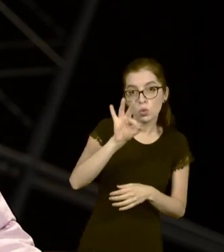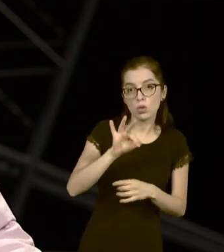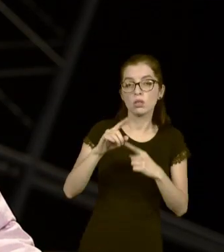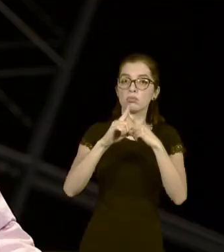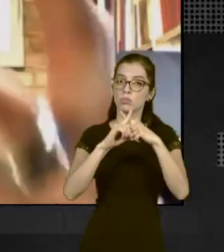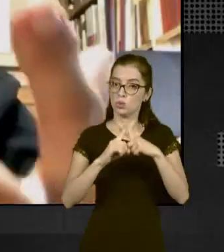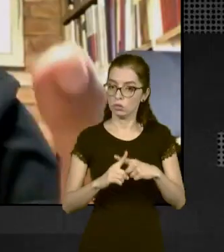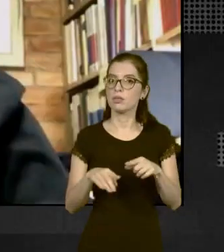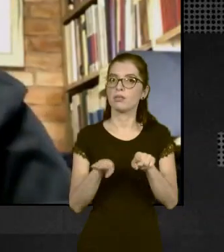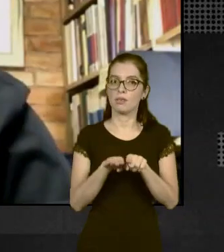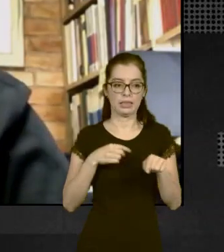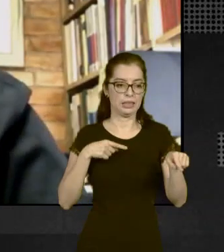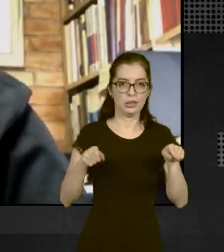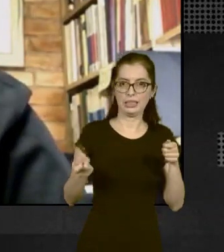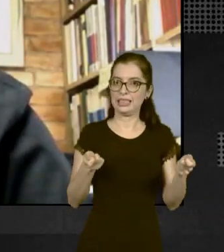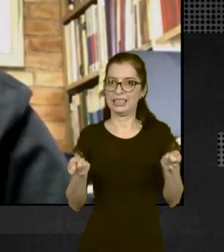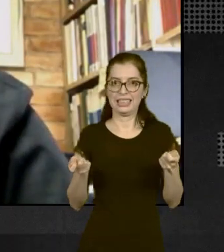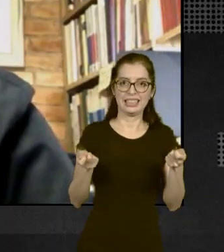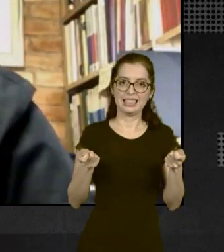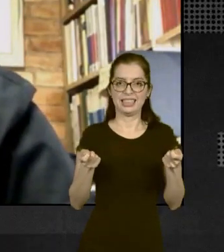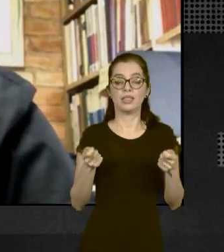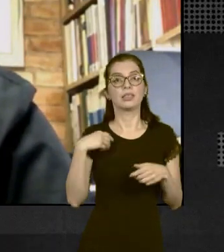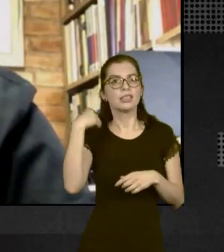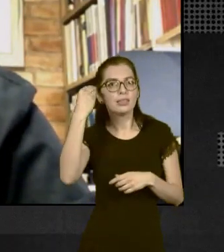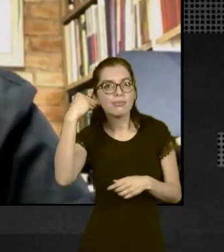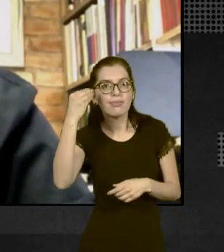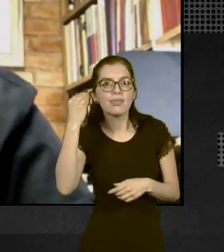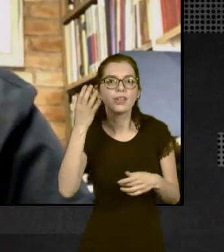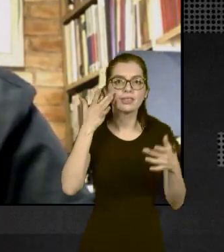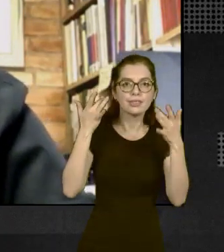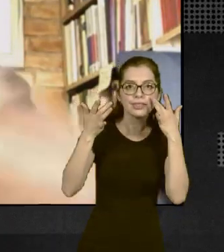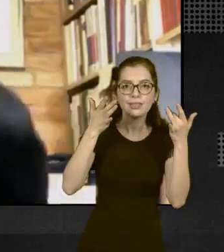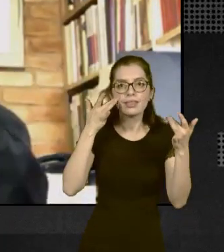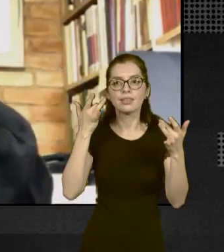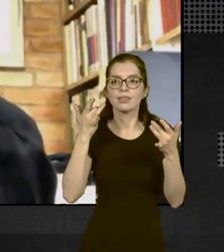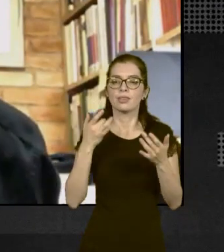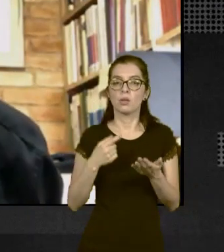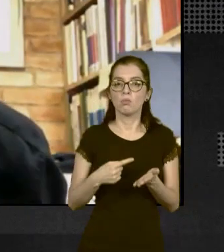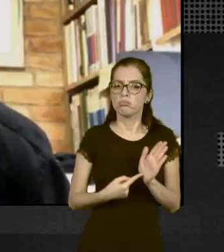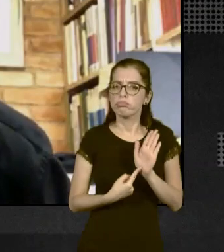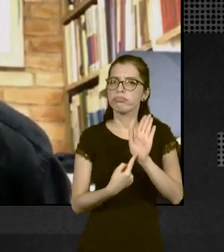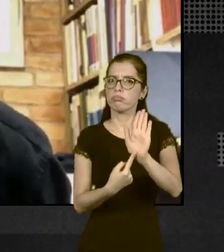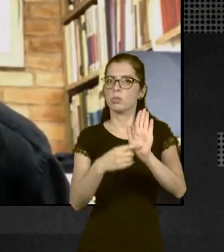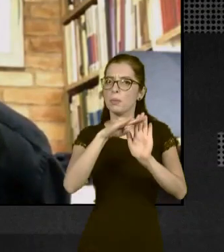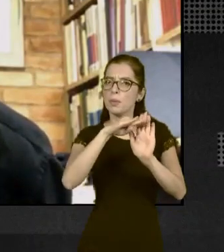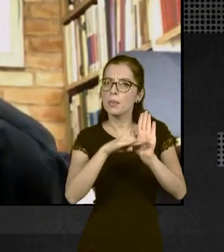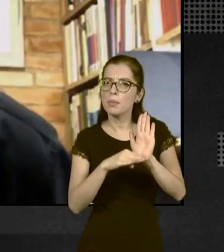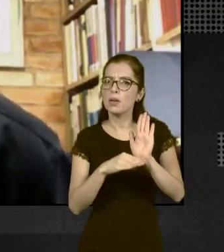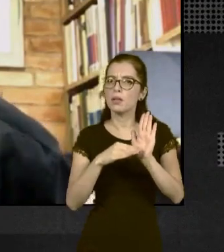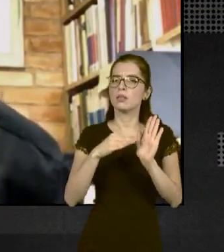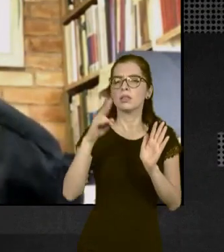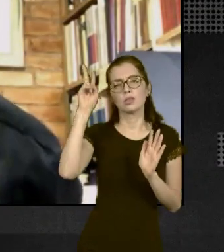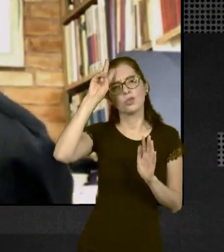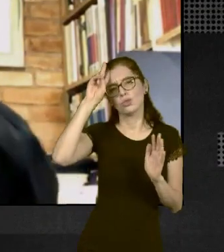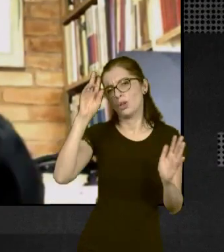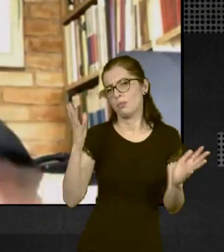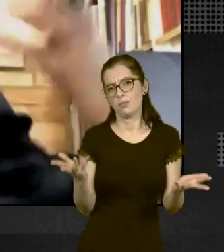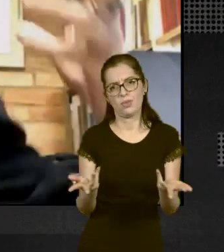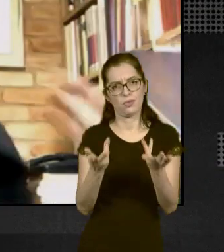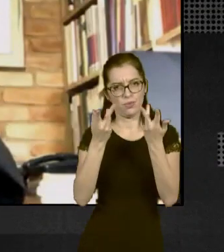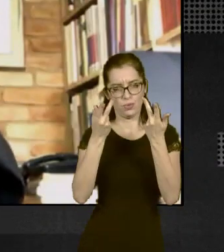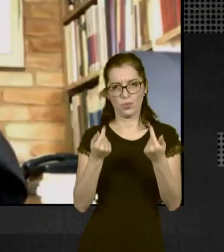eu levei essas peças primeiras que eu dirigi lá. E aí tem uma história maravilhosa, Tílio, que ninguém conhece.